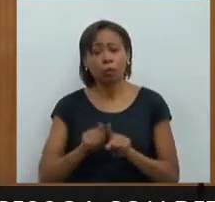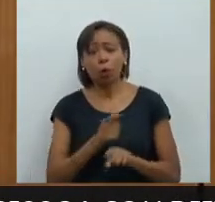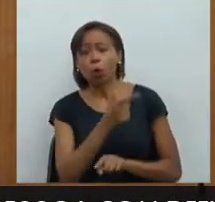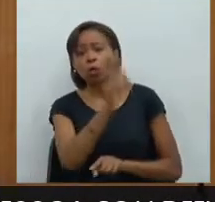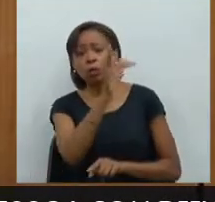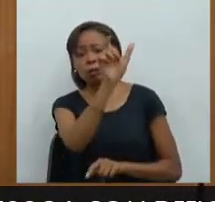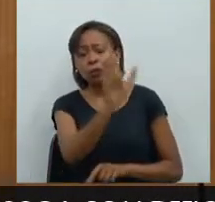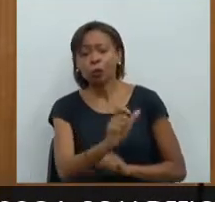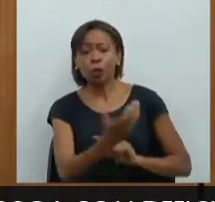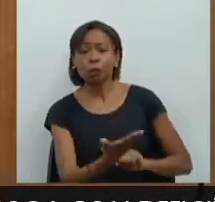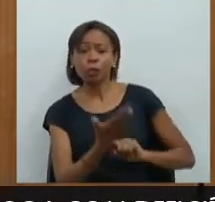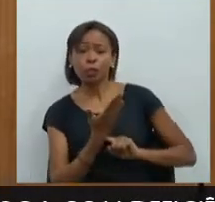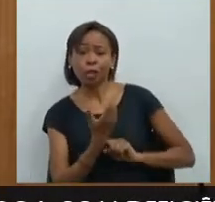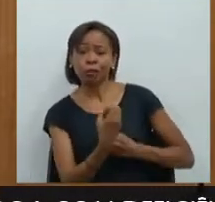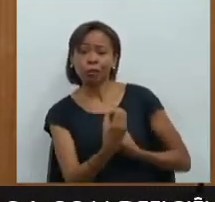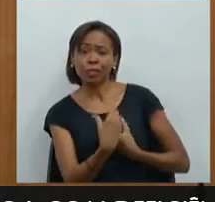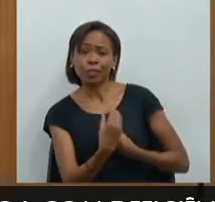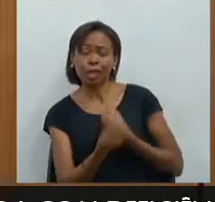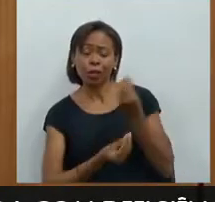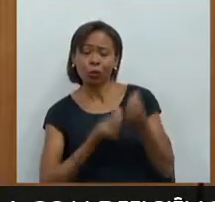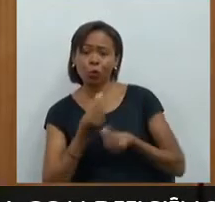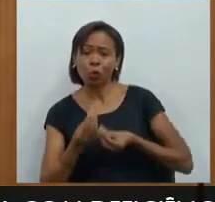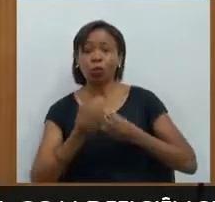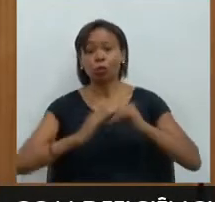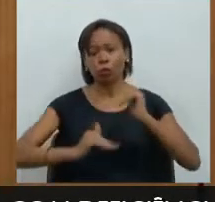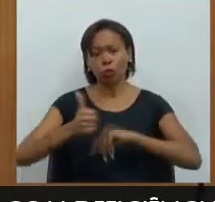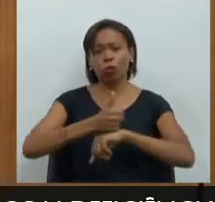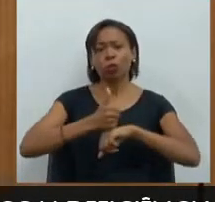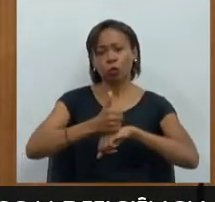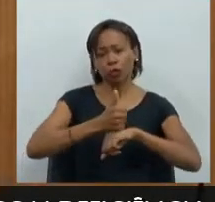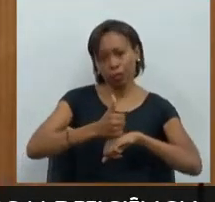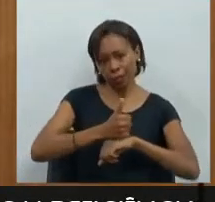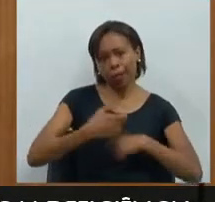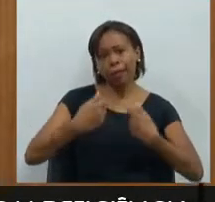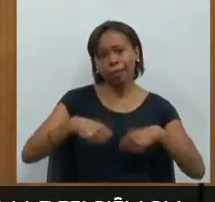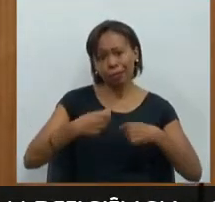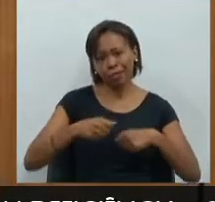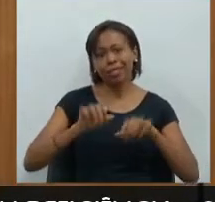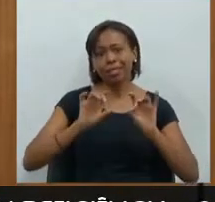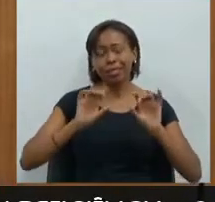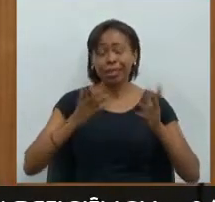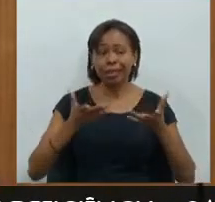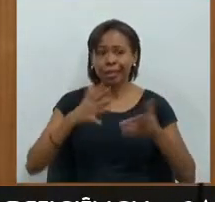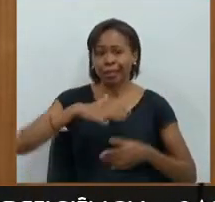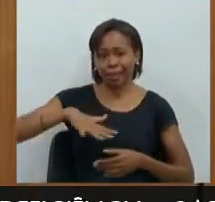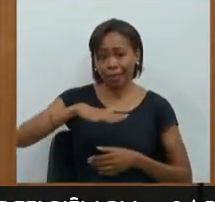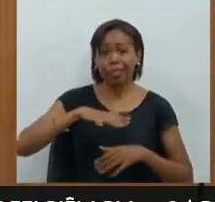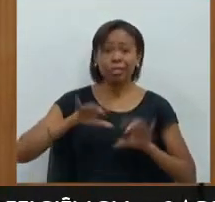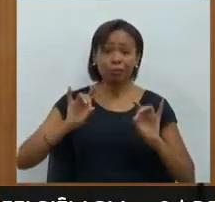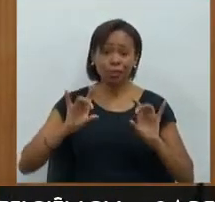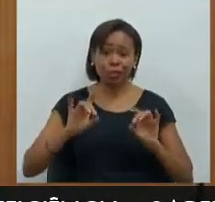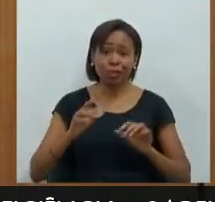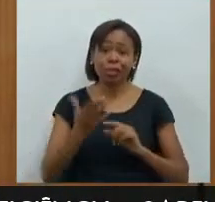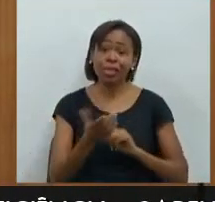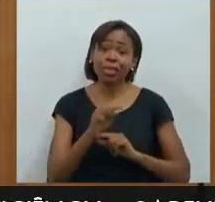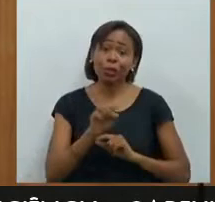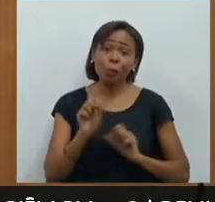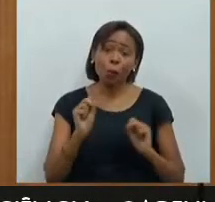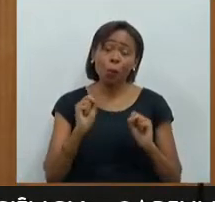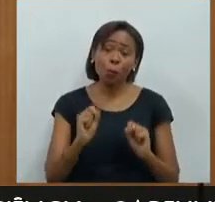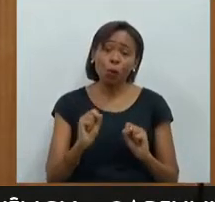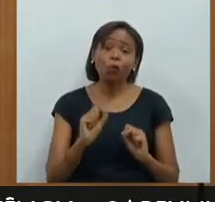a ajudar, né? Então, eu preciso de profissionais que estejam dispostos também a utilizar os